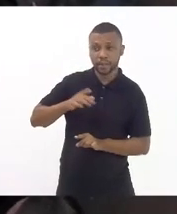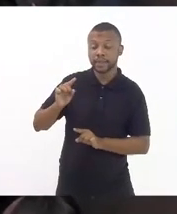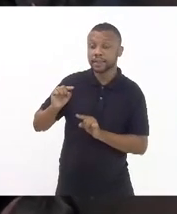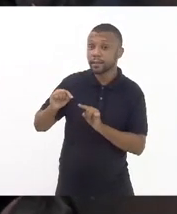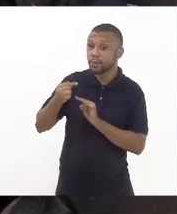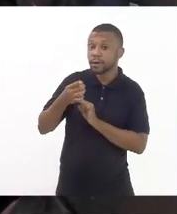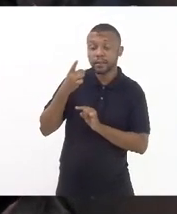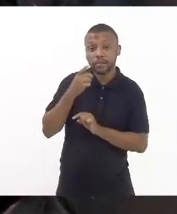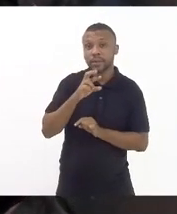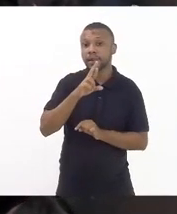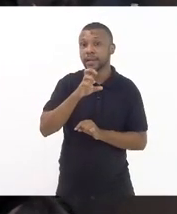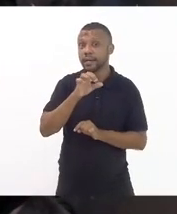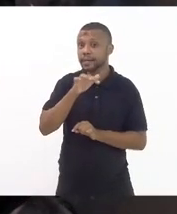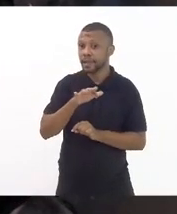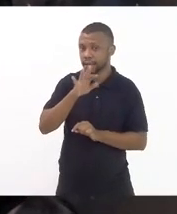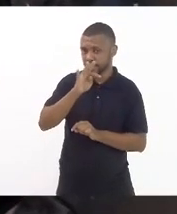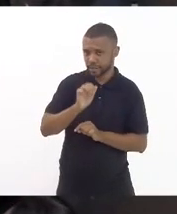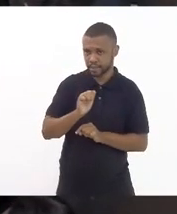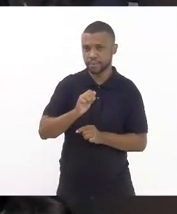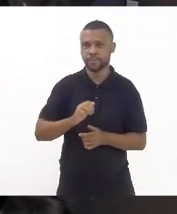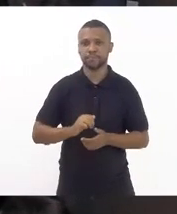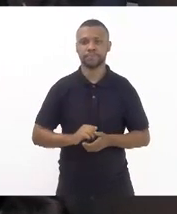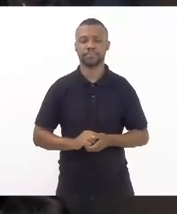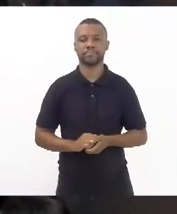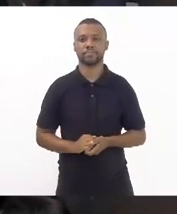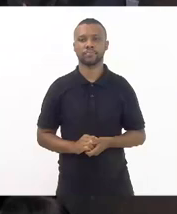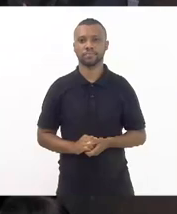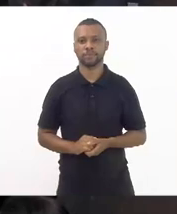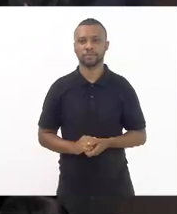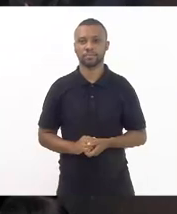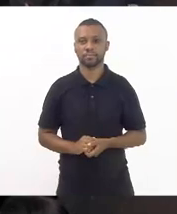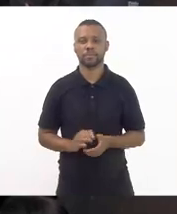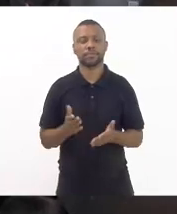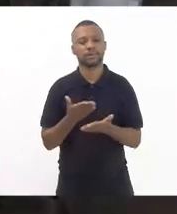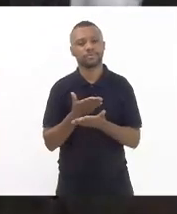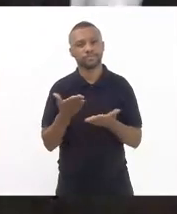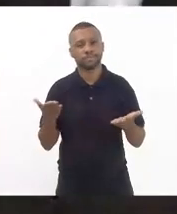Renata, ok? Obrigado.